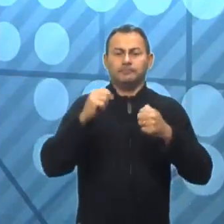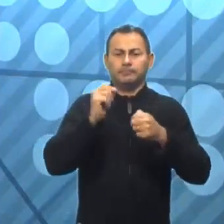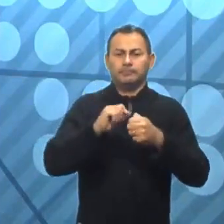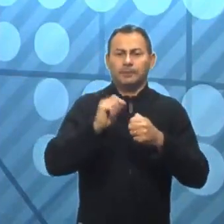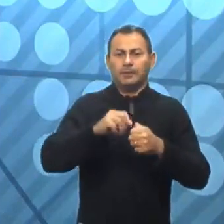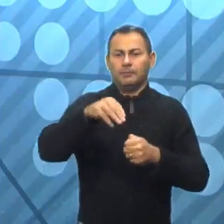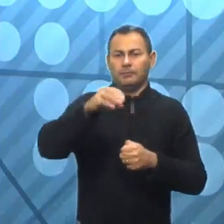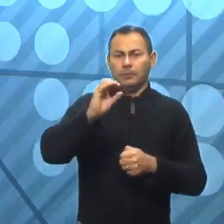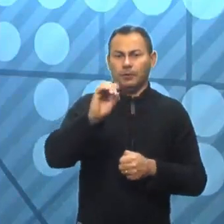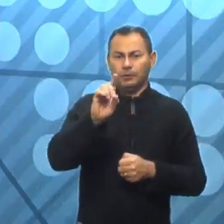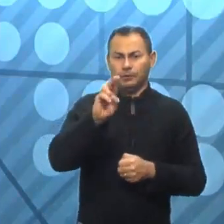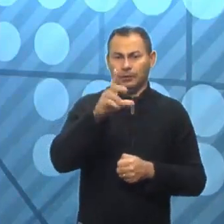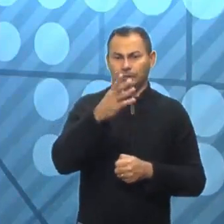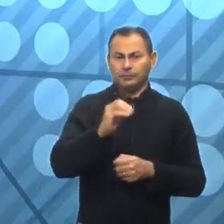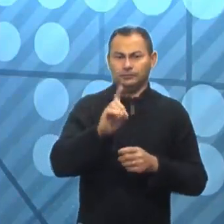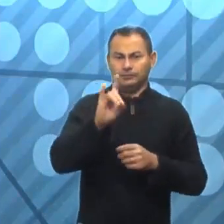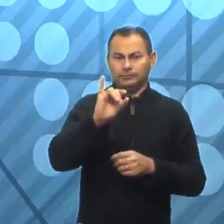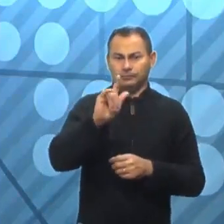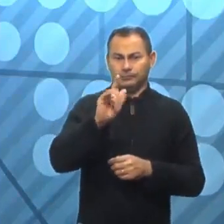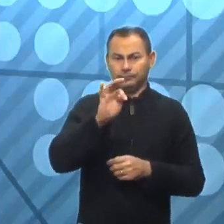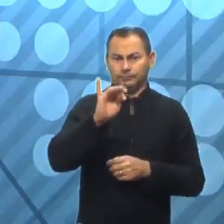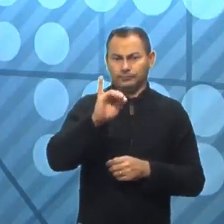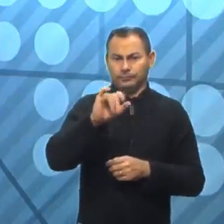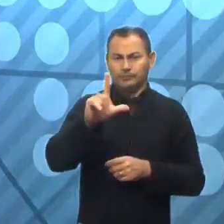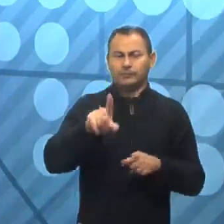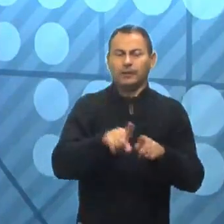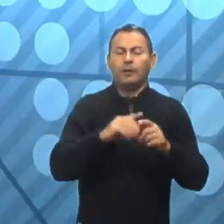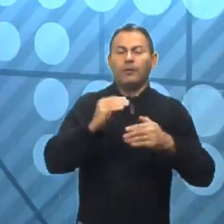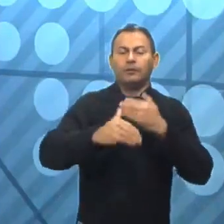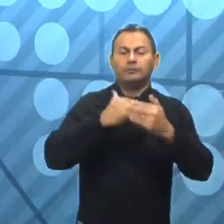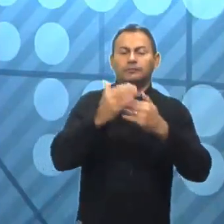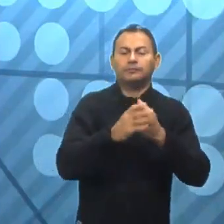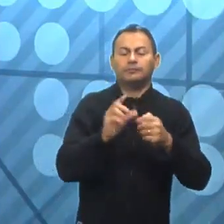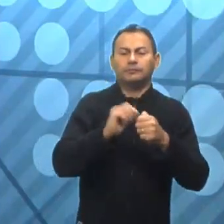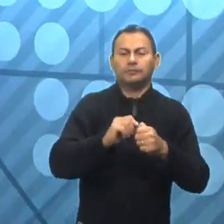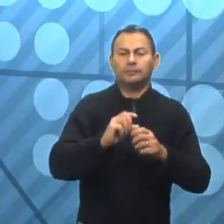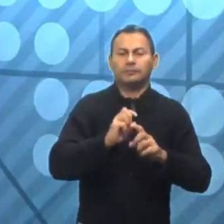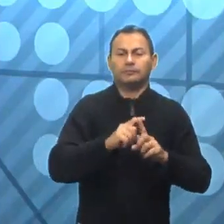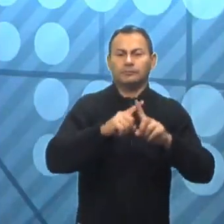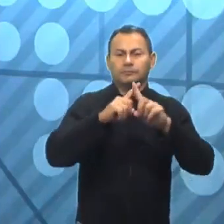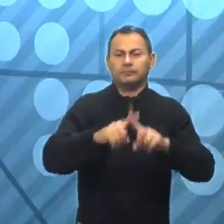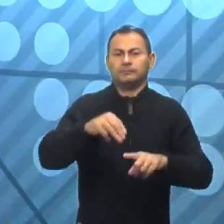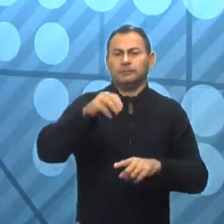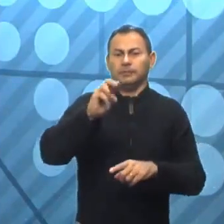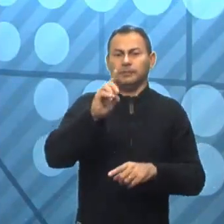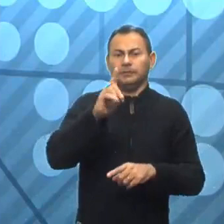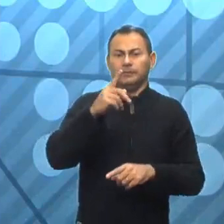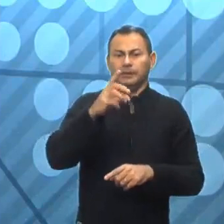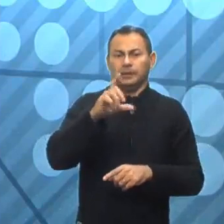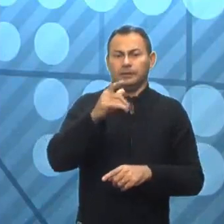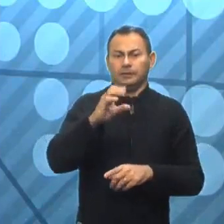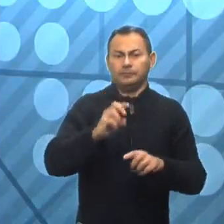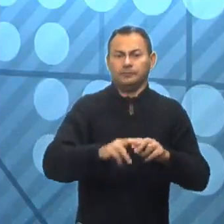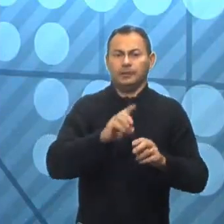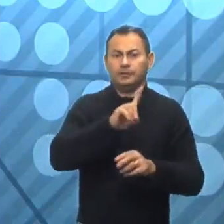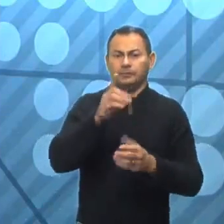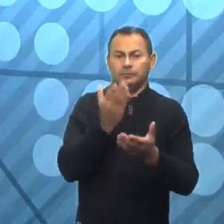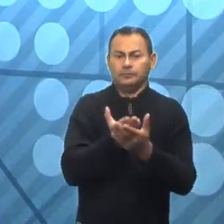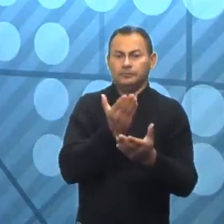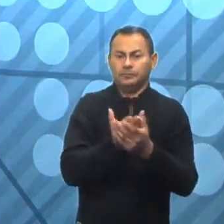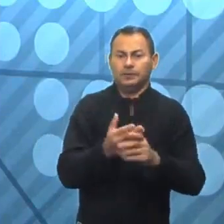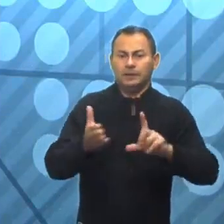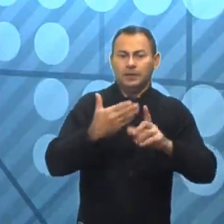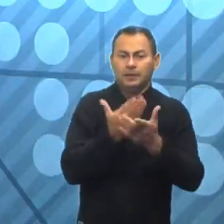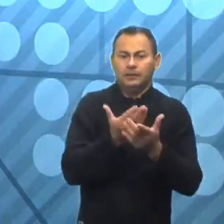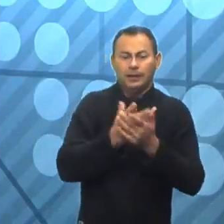a modulação digital e fazer também um outro processo que é a chamada multiplexação, que você estudou durante a nossa